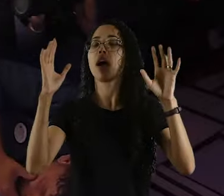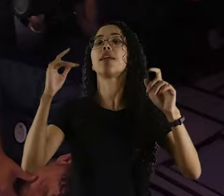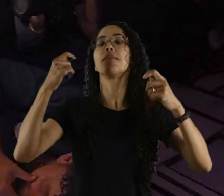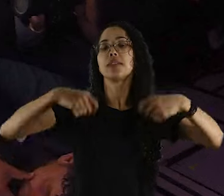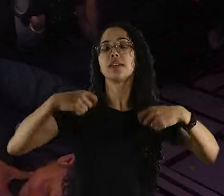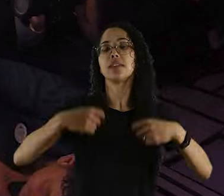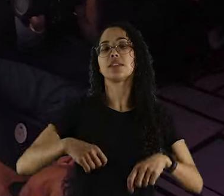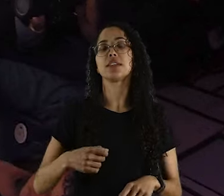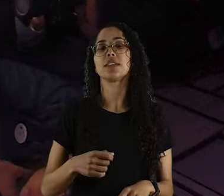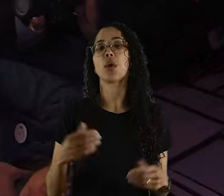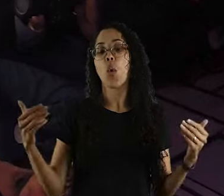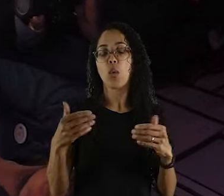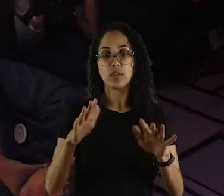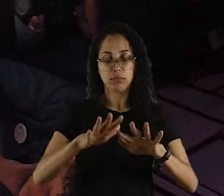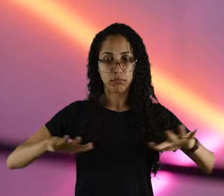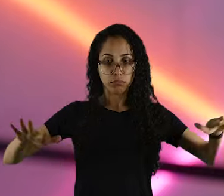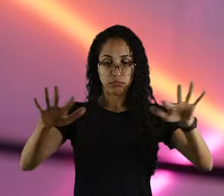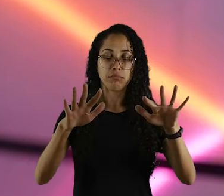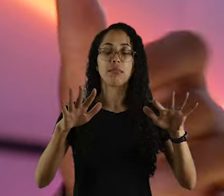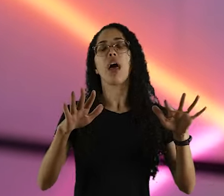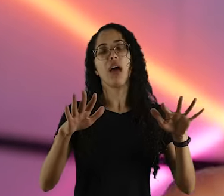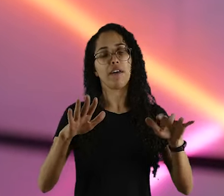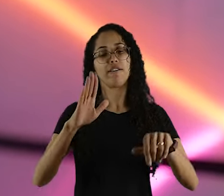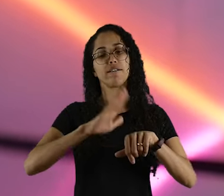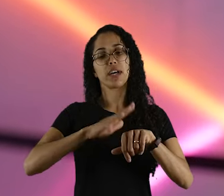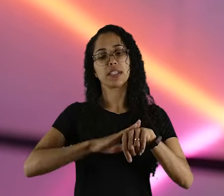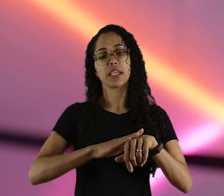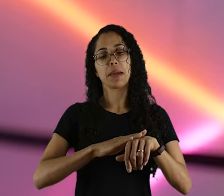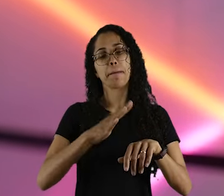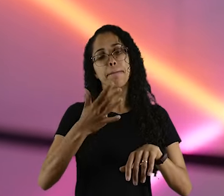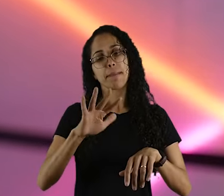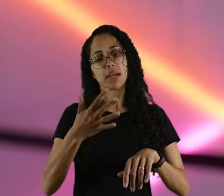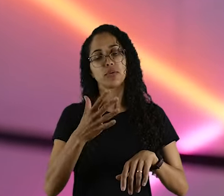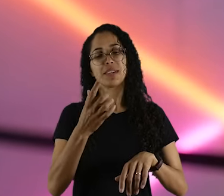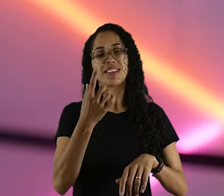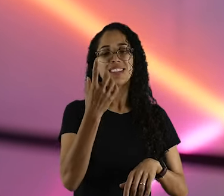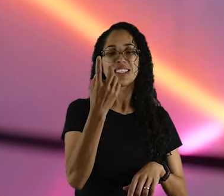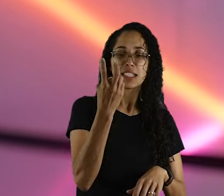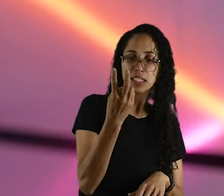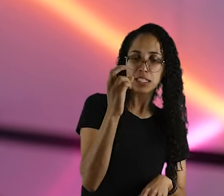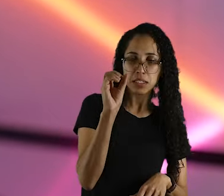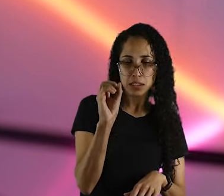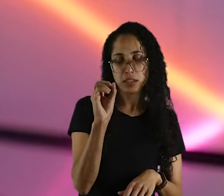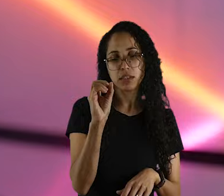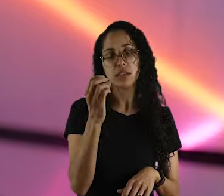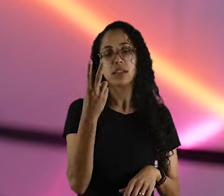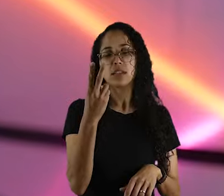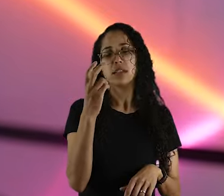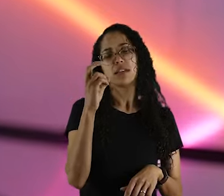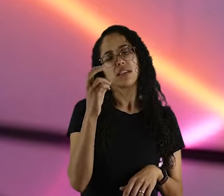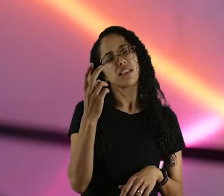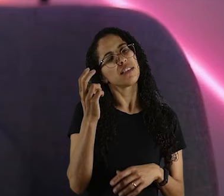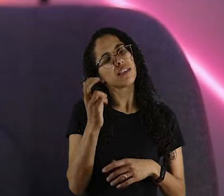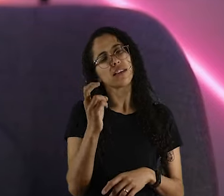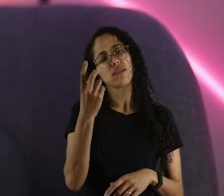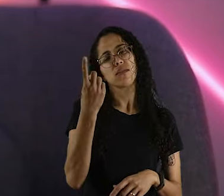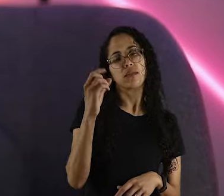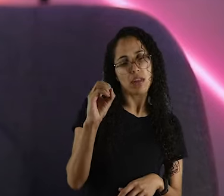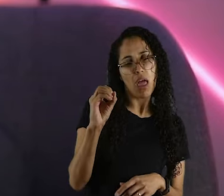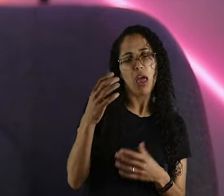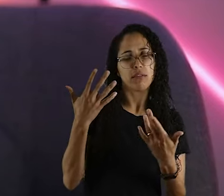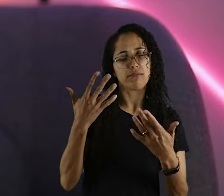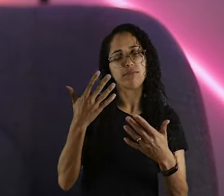e aí tu para e olha isso aqui hoje, assim, vamos fazer daqui uns 5, 10 anos para ver como é que vai estar. Esperamos ter mais, né, não ter menos.